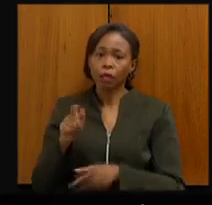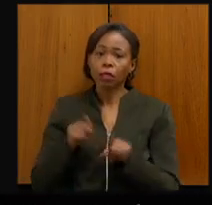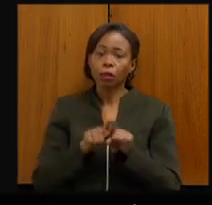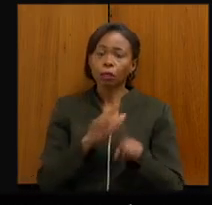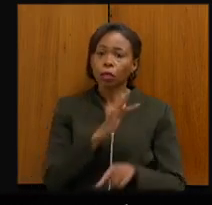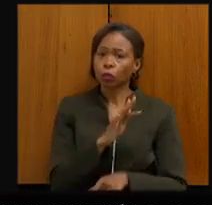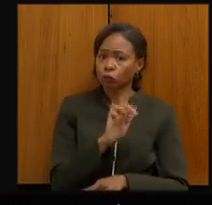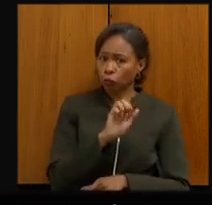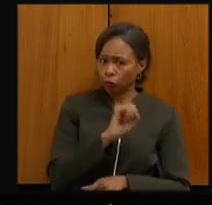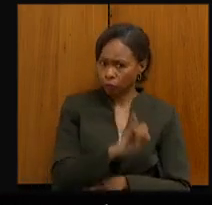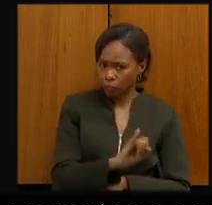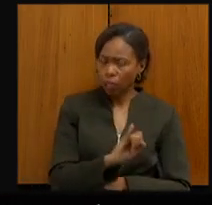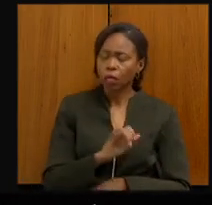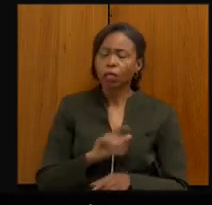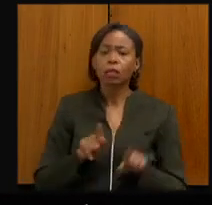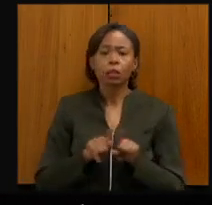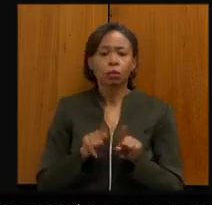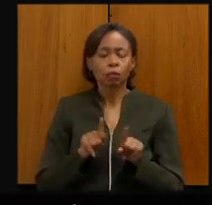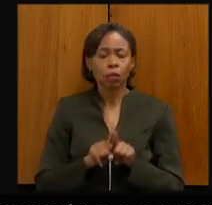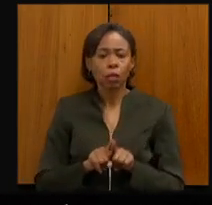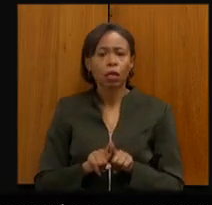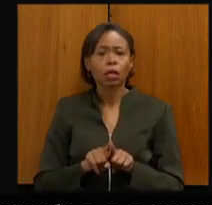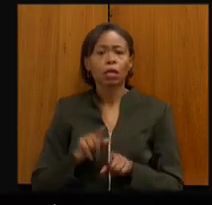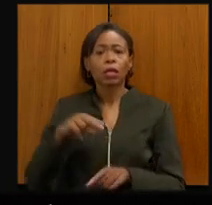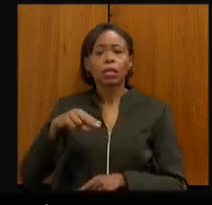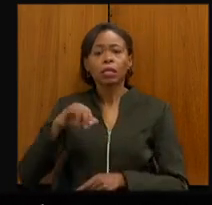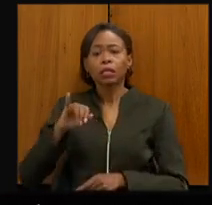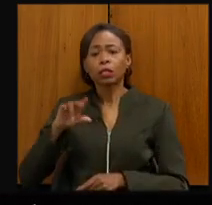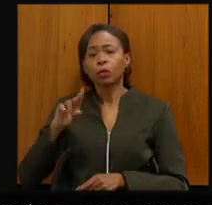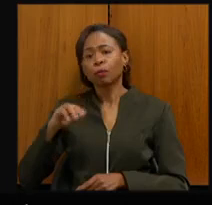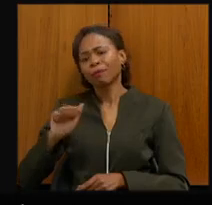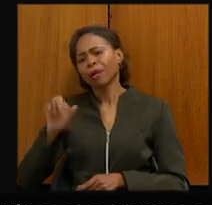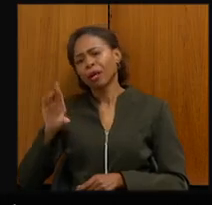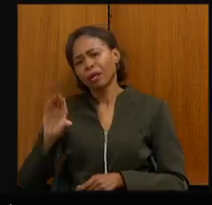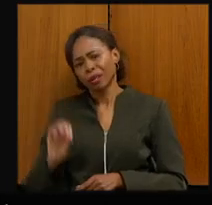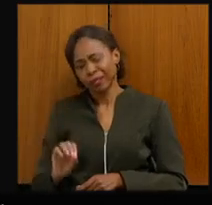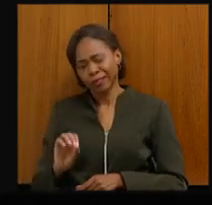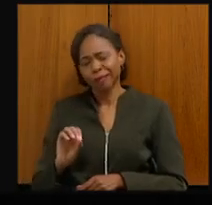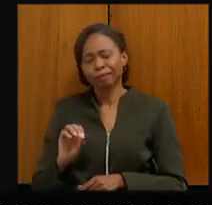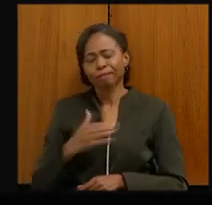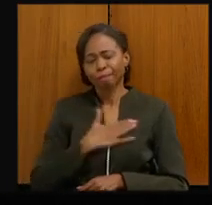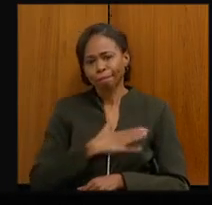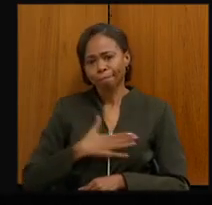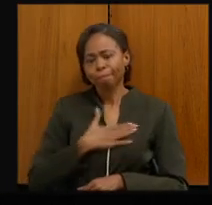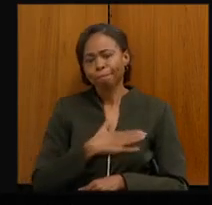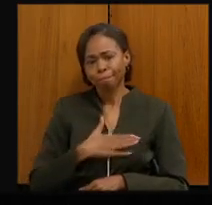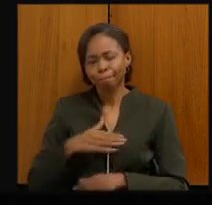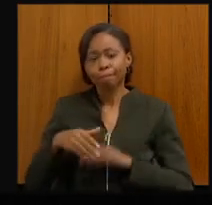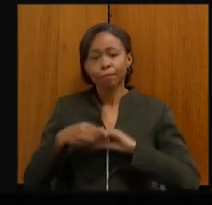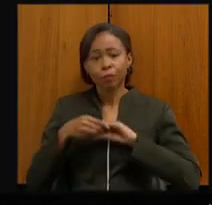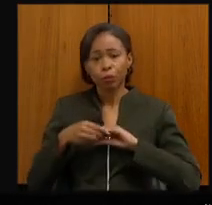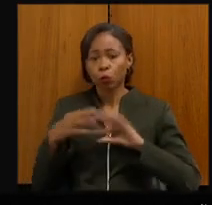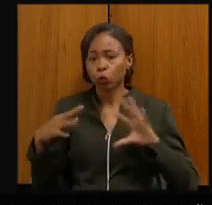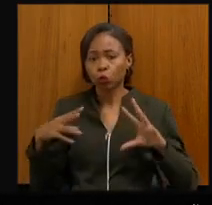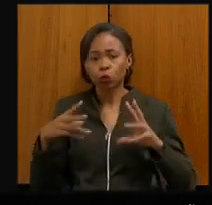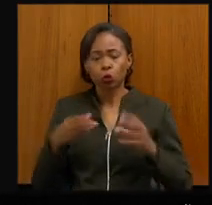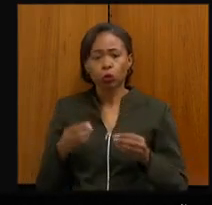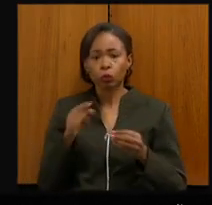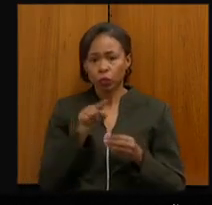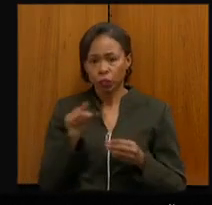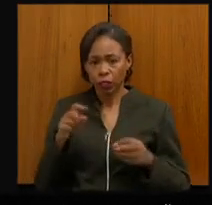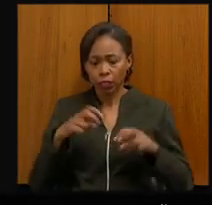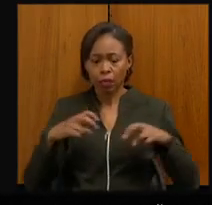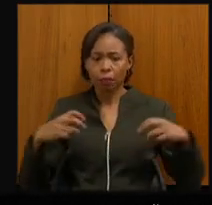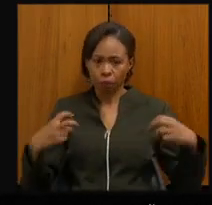Elenice Baeta sem o Mário Ypiranga mãe tá satisfação e o comprimento a todos dessa mesa